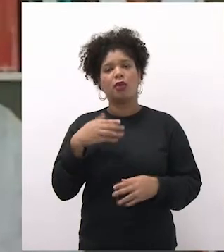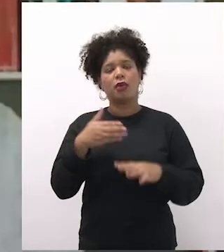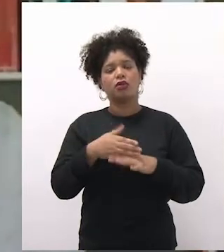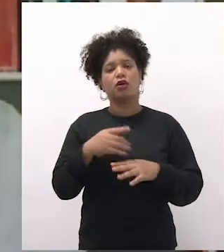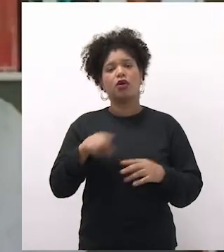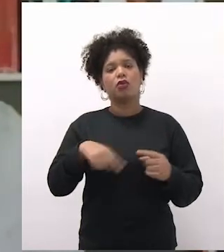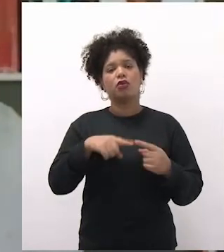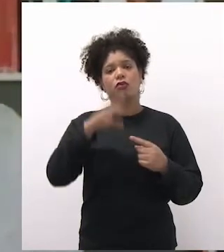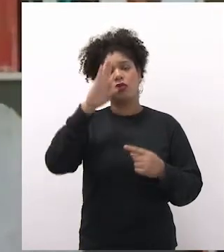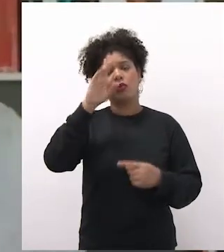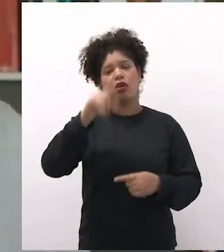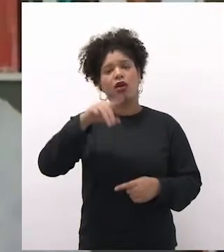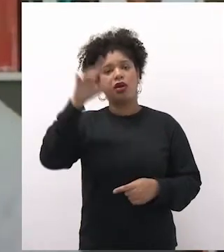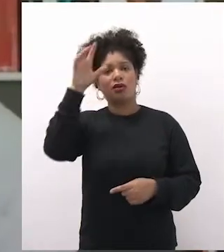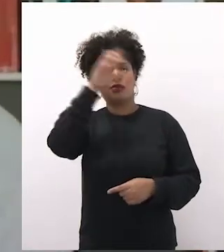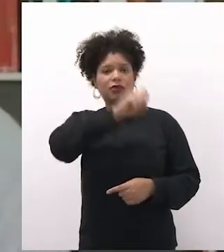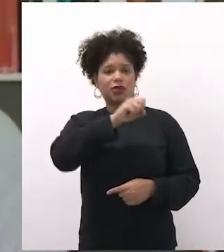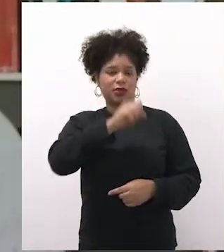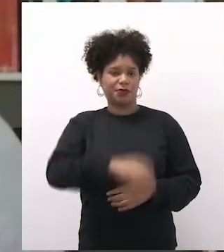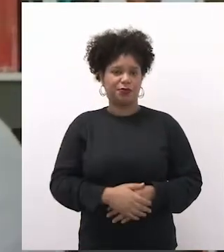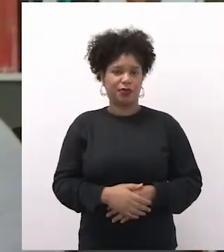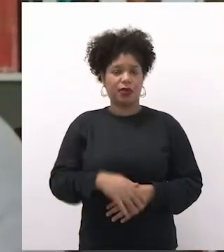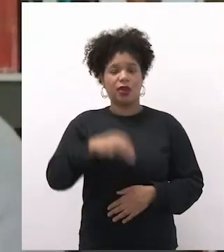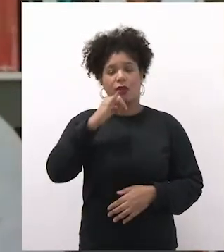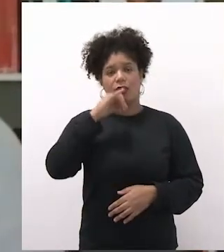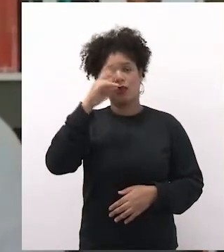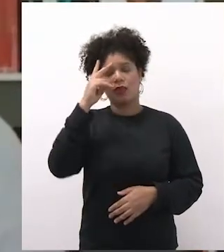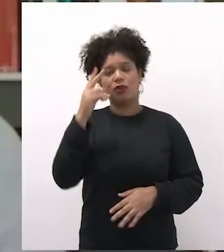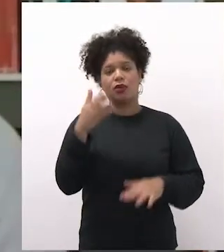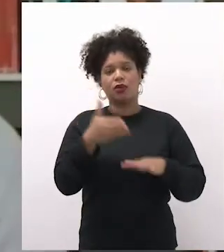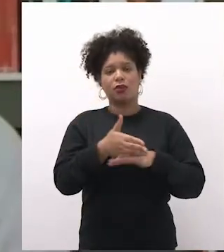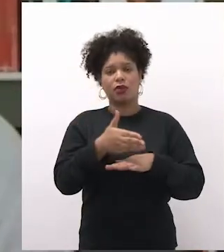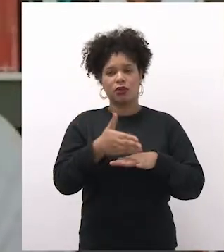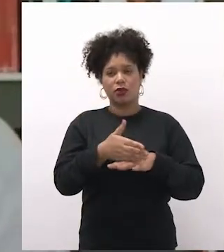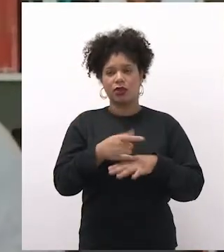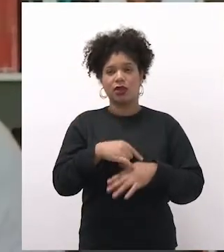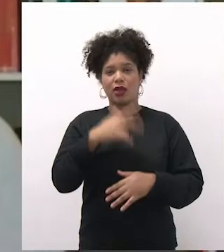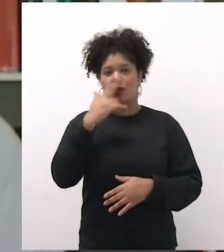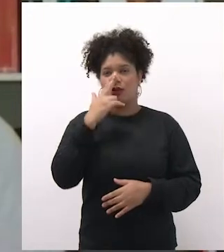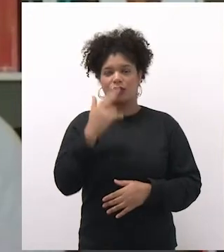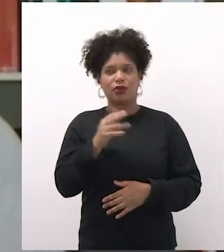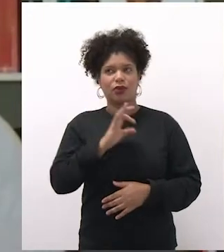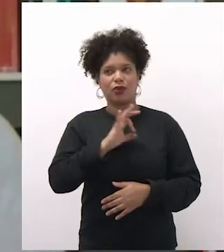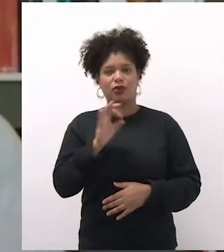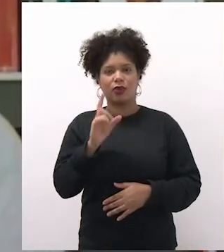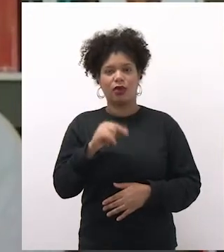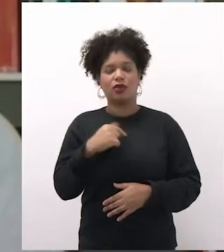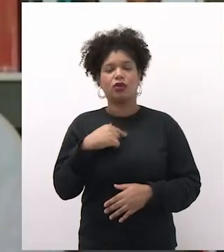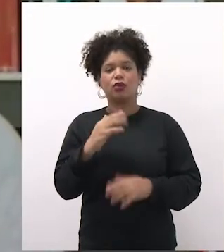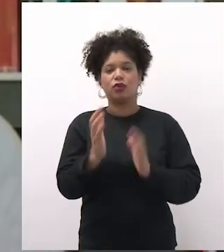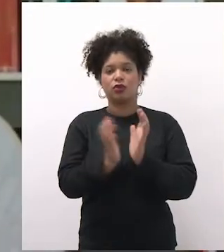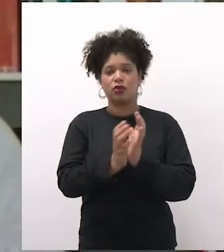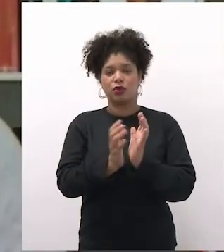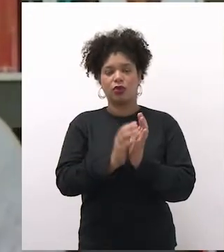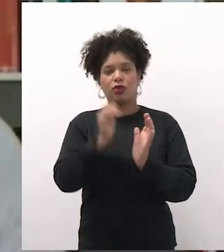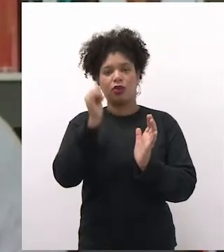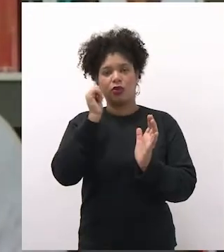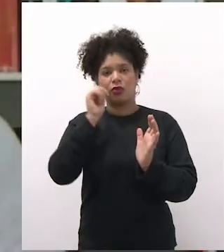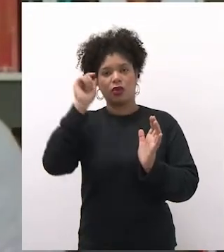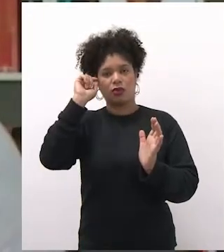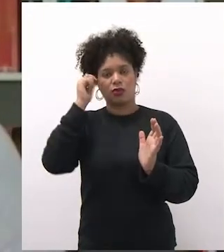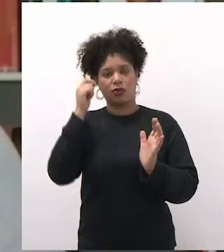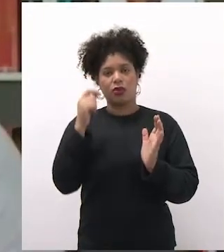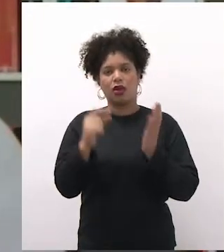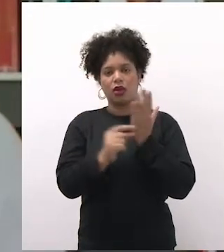aprender. Por exemplo, as pessoas participam, uma coisa que eu acho super bacana do Lendo Mulheres Pretas é que a gente consegue, a gente ter